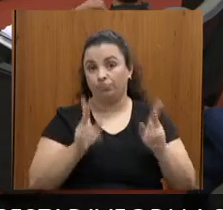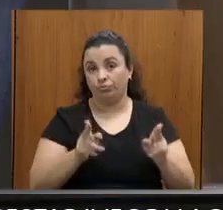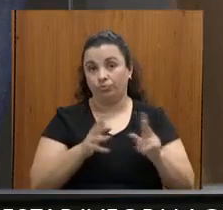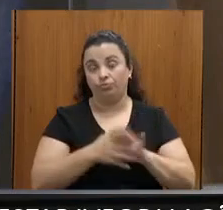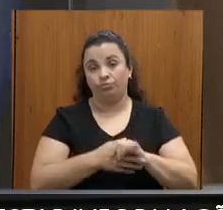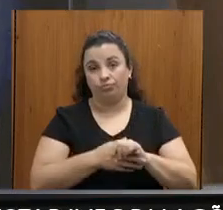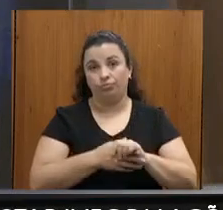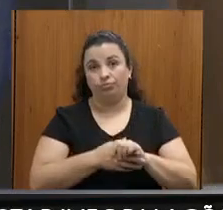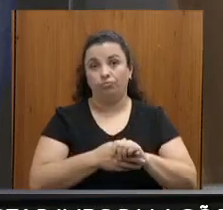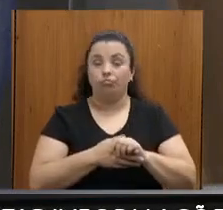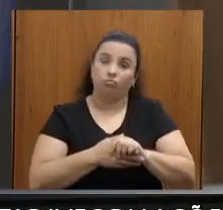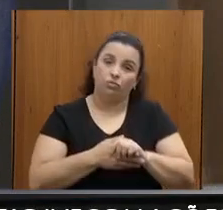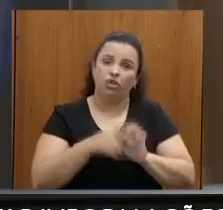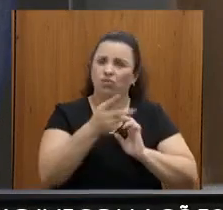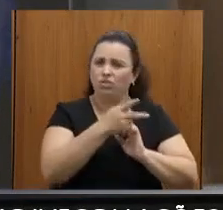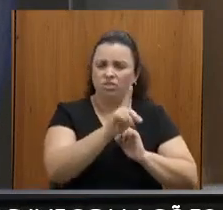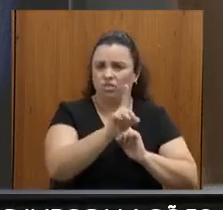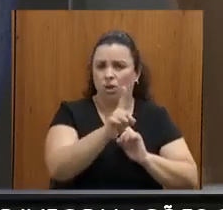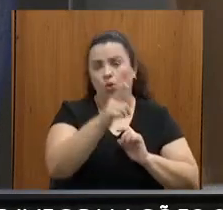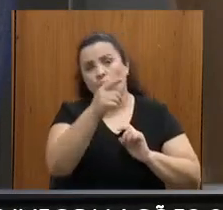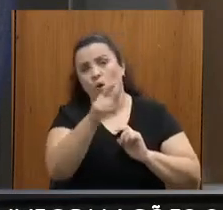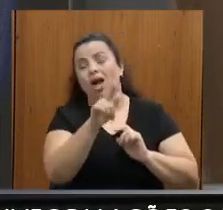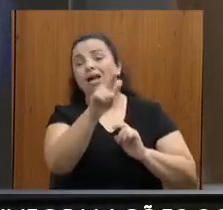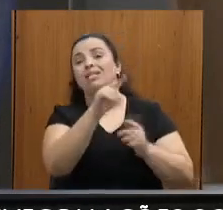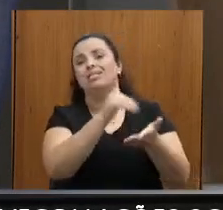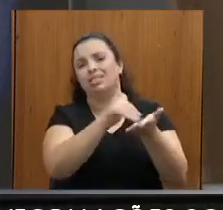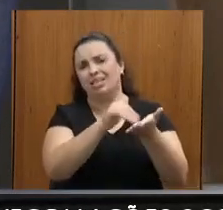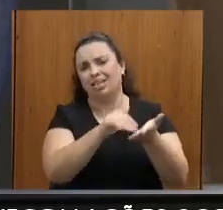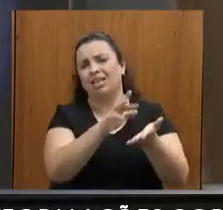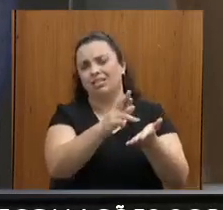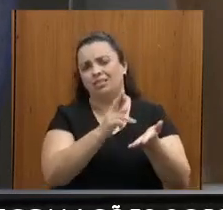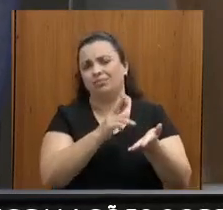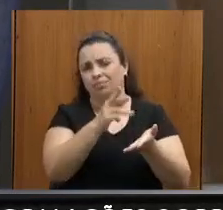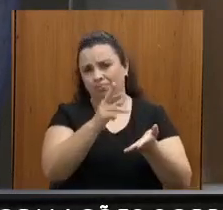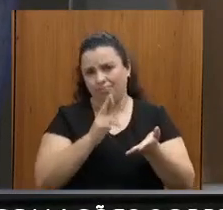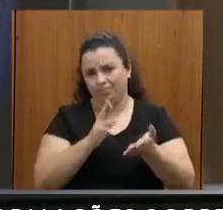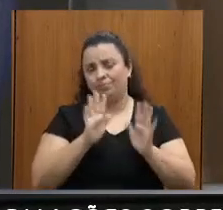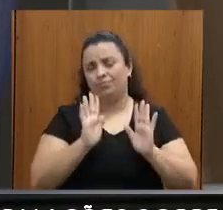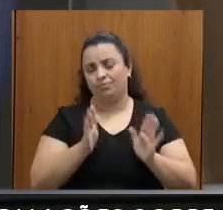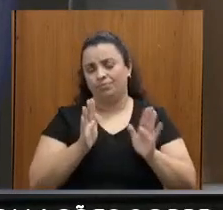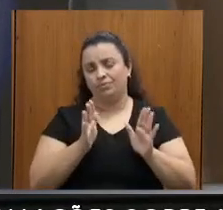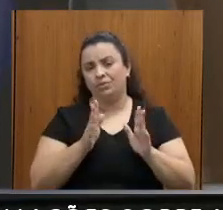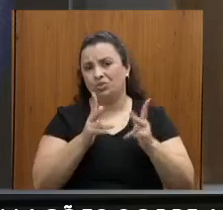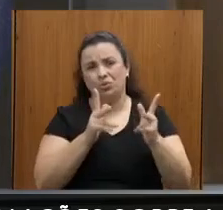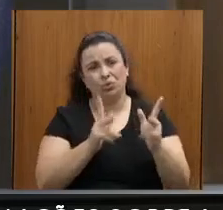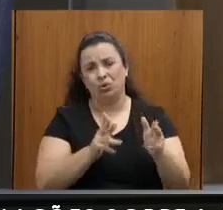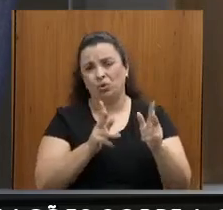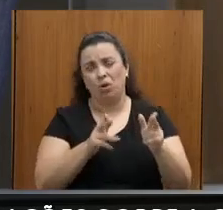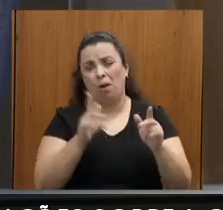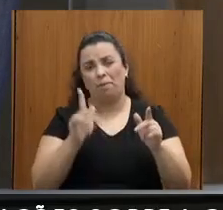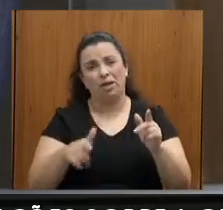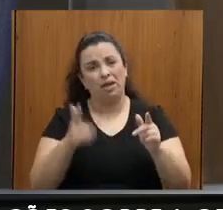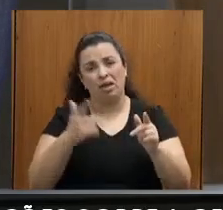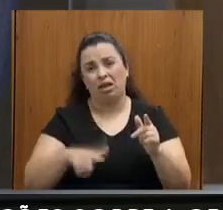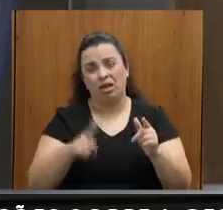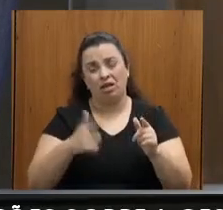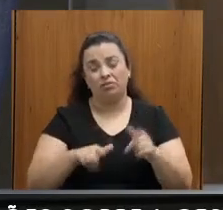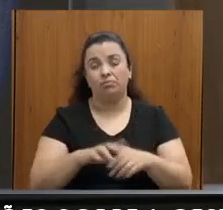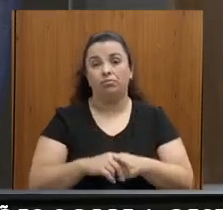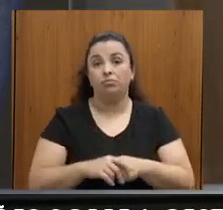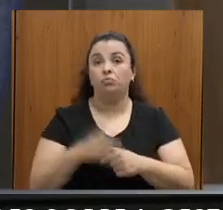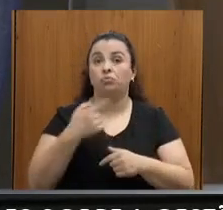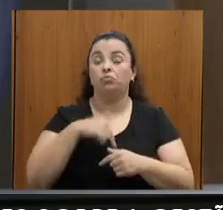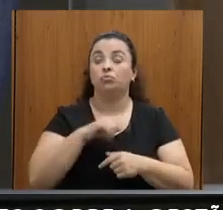não por parte de vocês, mas das secretarias correspondentes, dessa vez nós procuramos